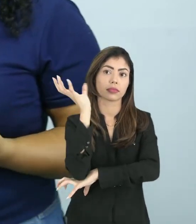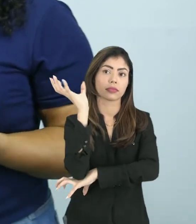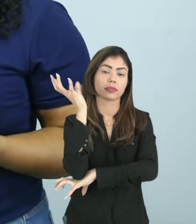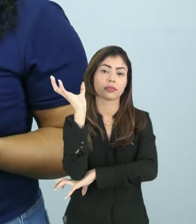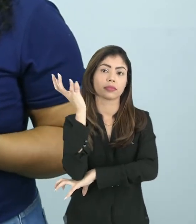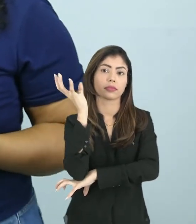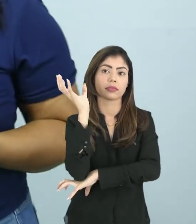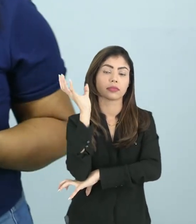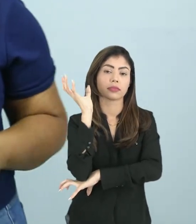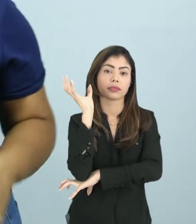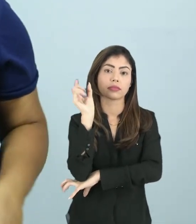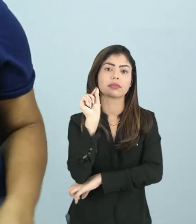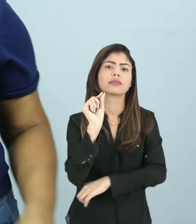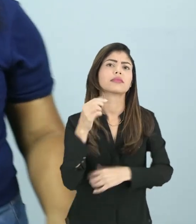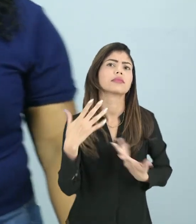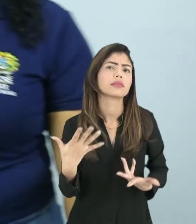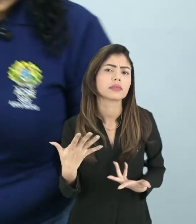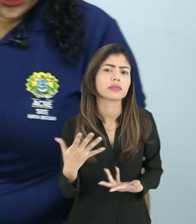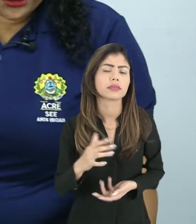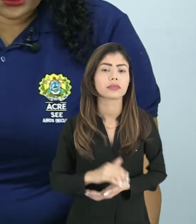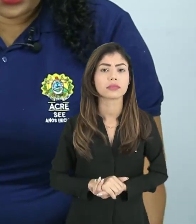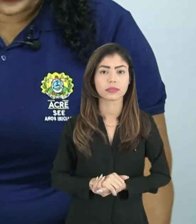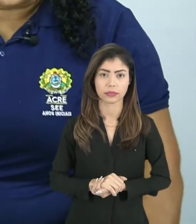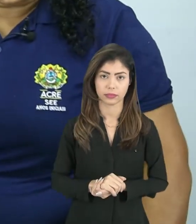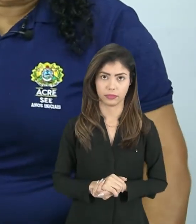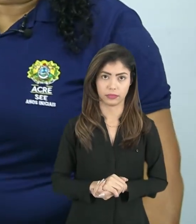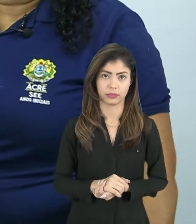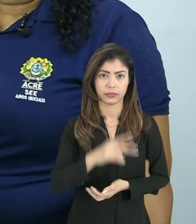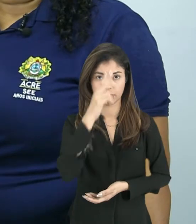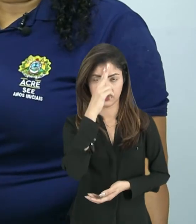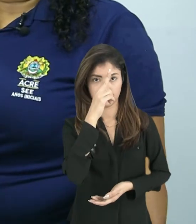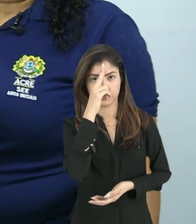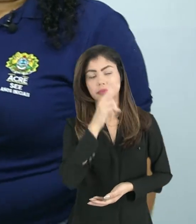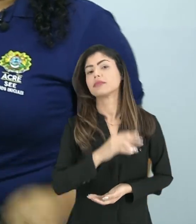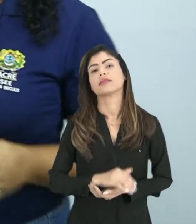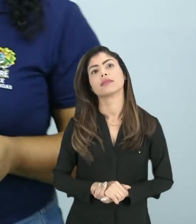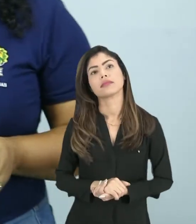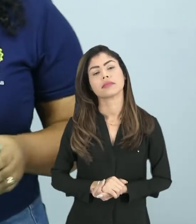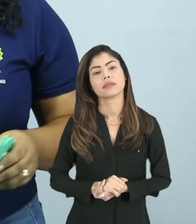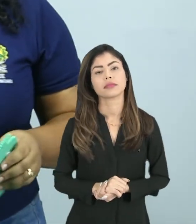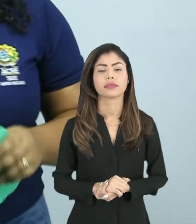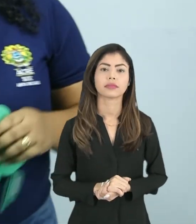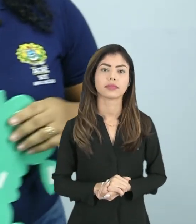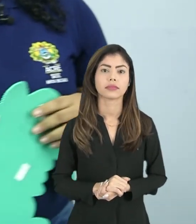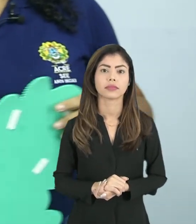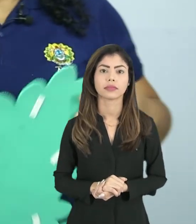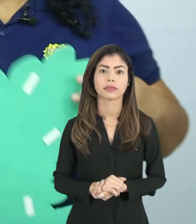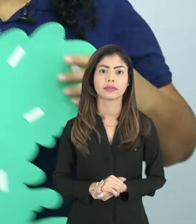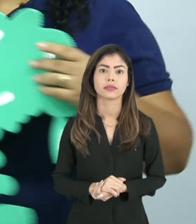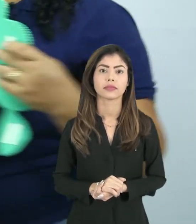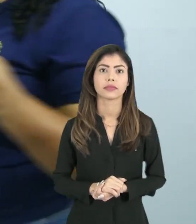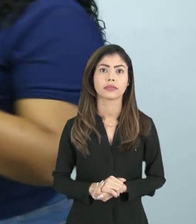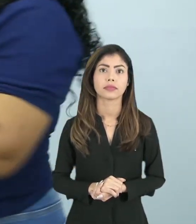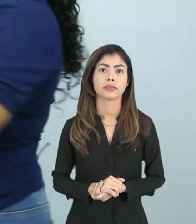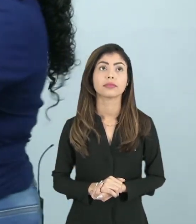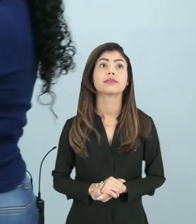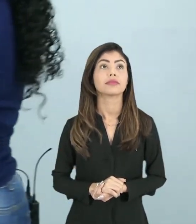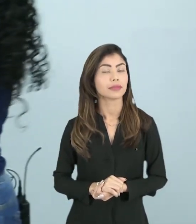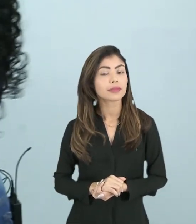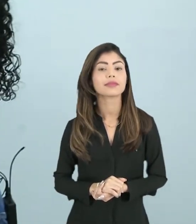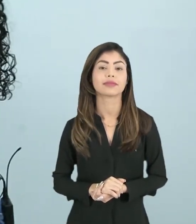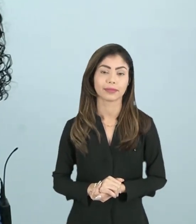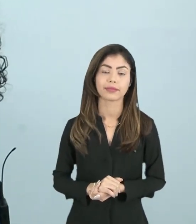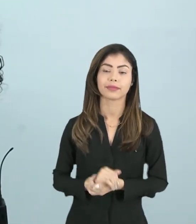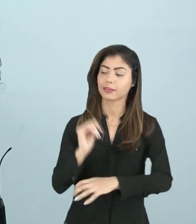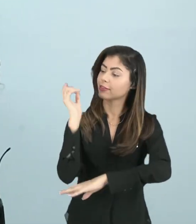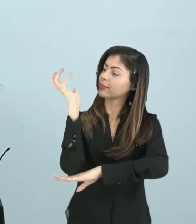o caule, vai nascer o quê, gente? Vocês lembram? Vai nascer as